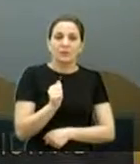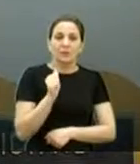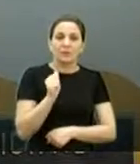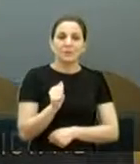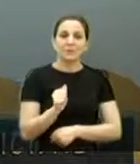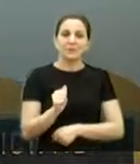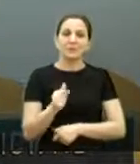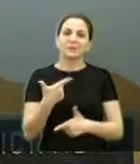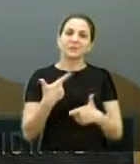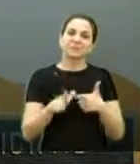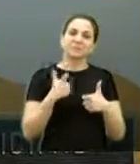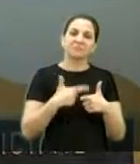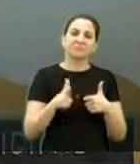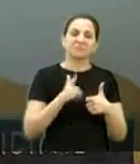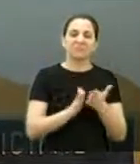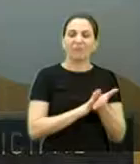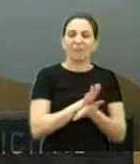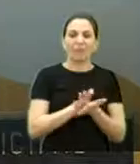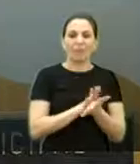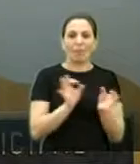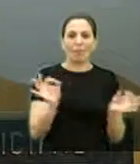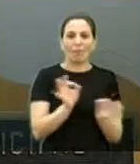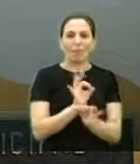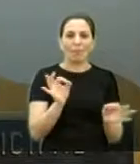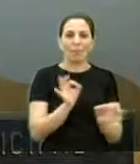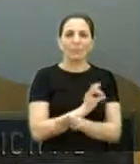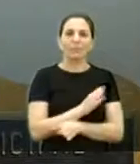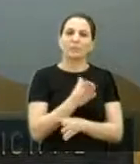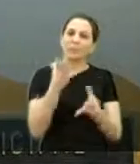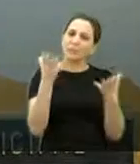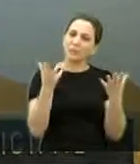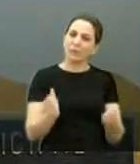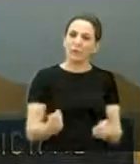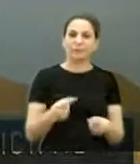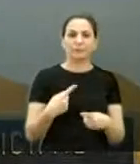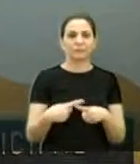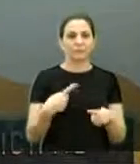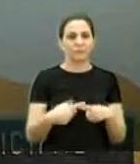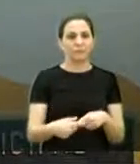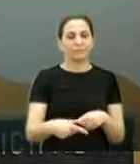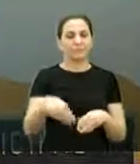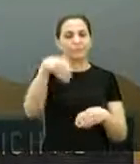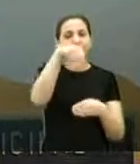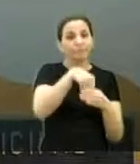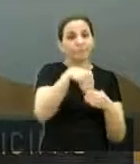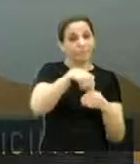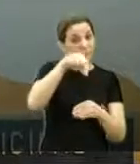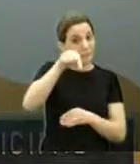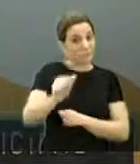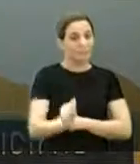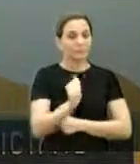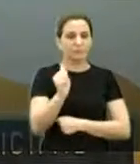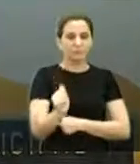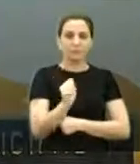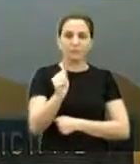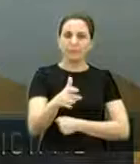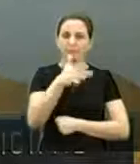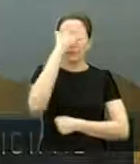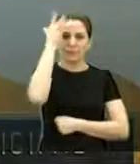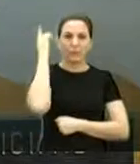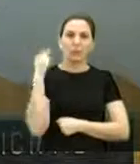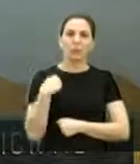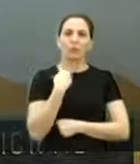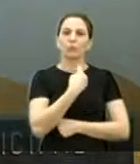tenho problema nenhum, né, em estar assumindo. E mesmo porque os candidatos de Araraquara, né, os